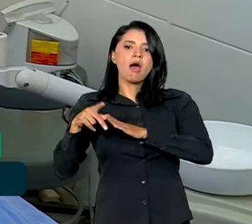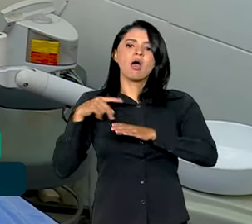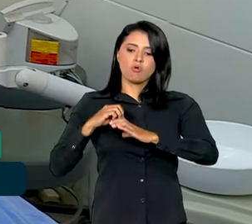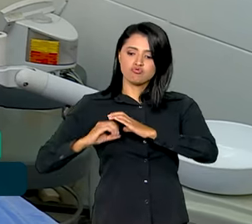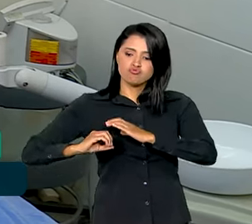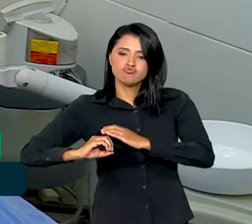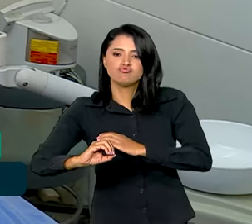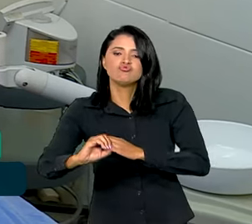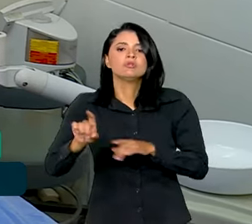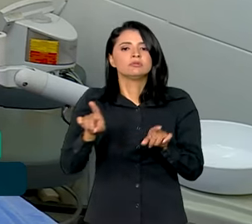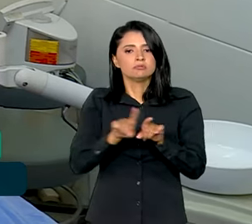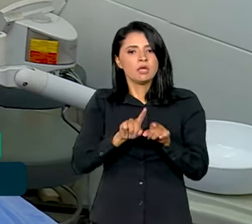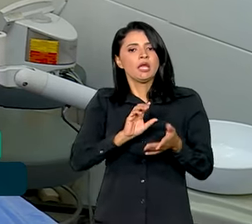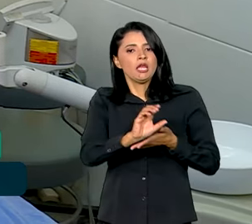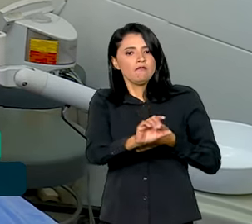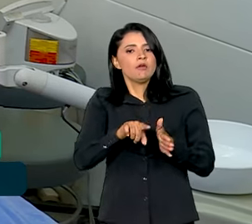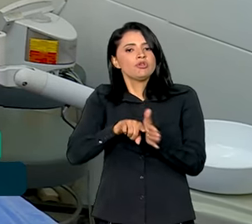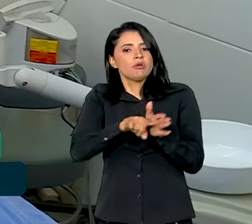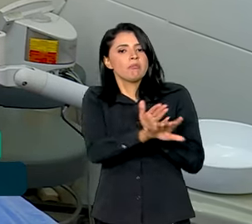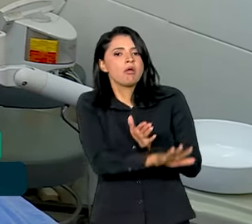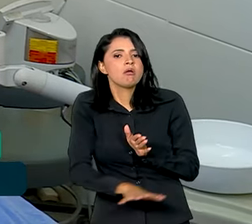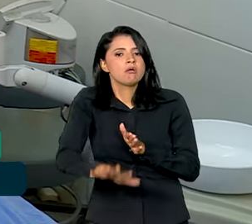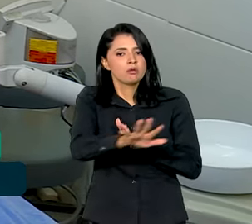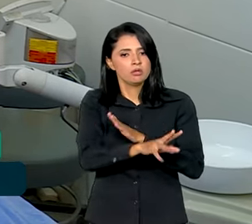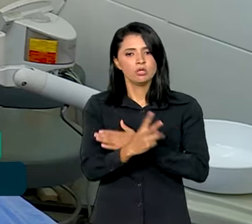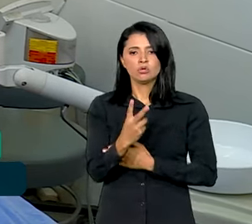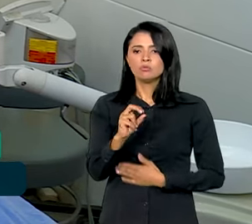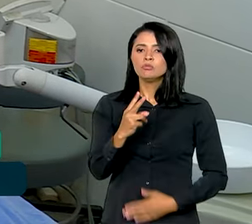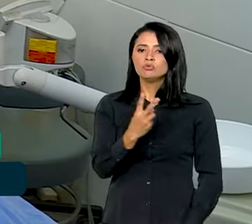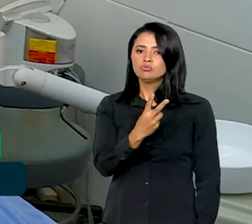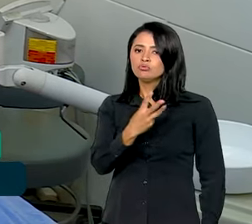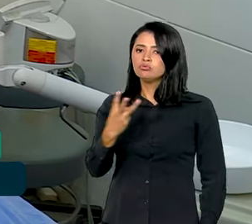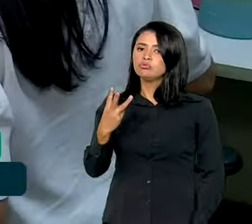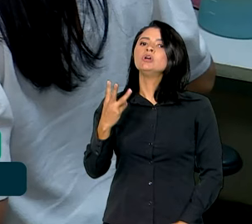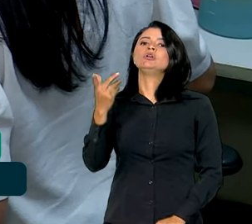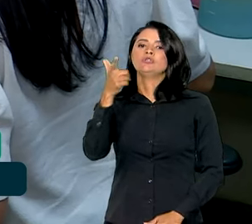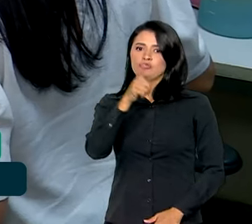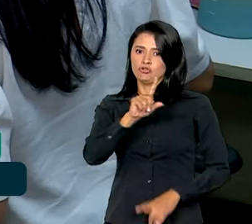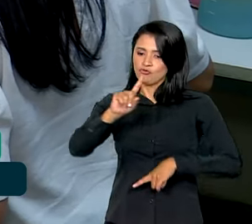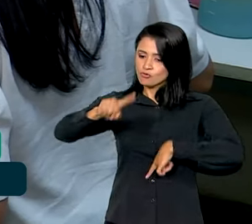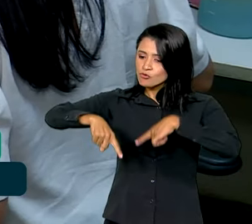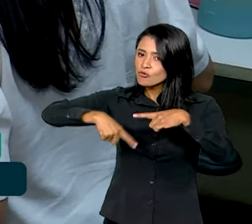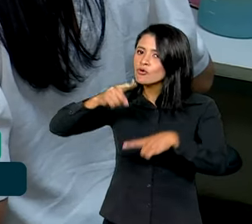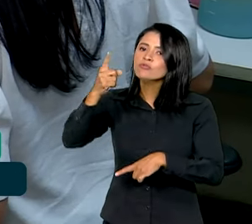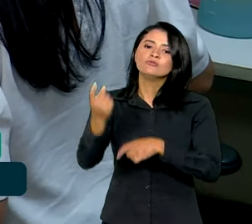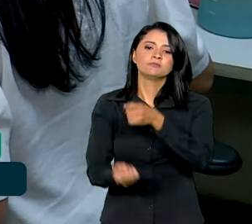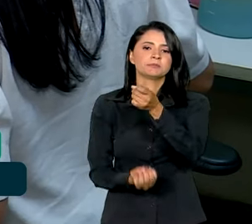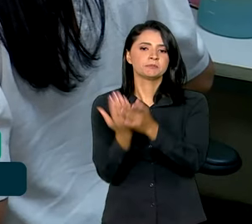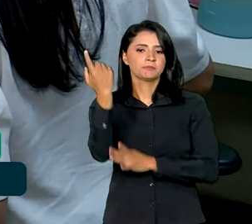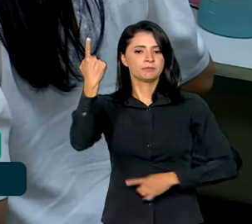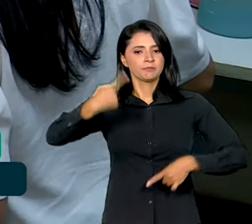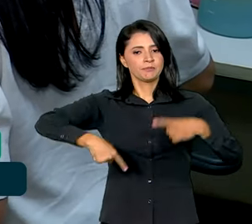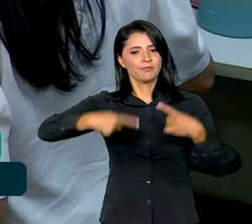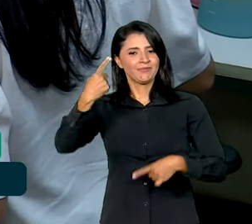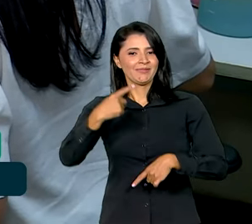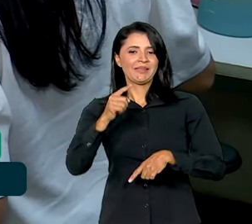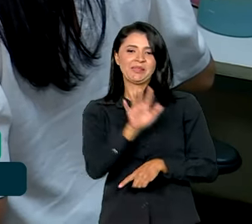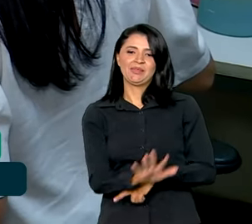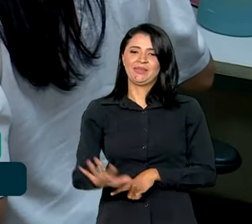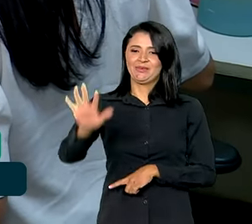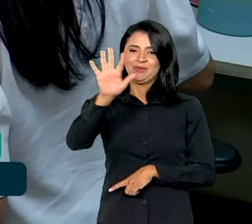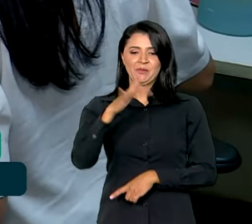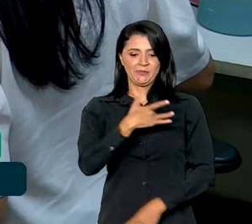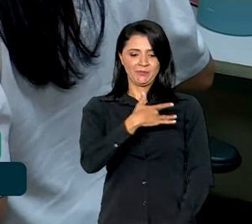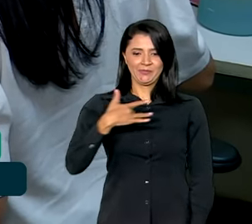faz investimentos em pesquisa. Em 2023, mais um avanço. Foi criada a Política Nacional de Saúde